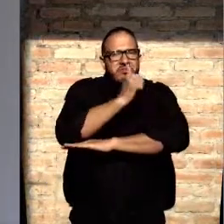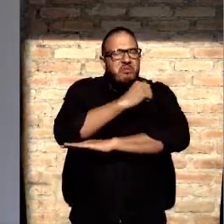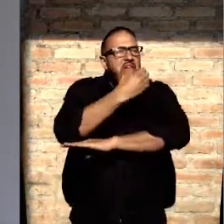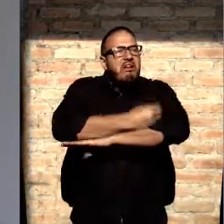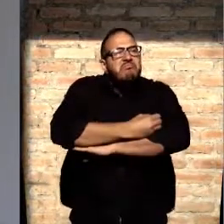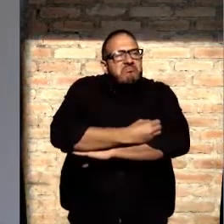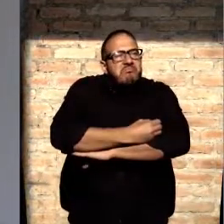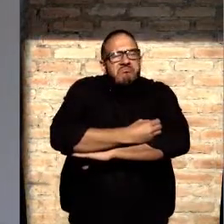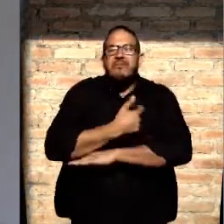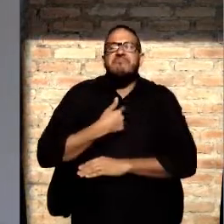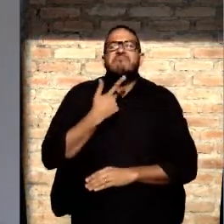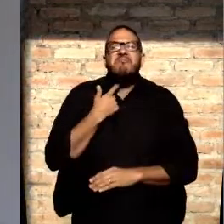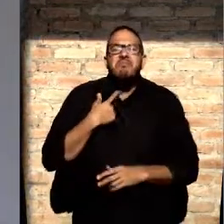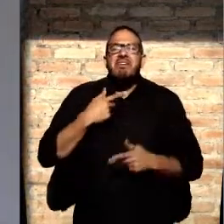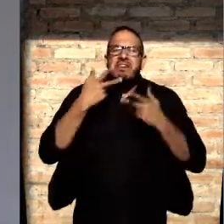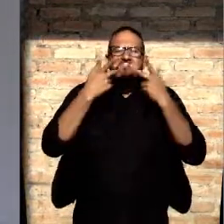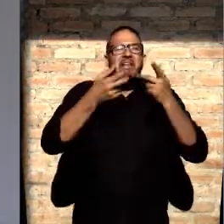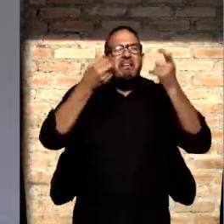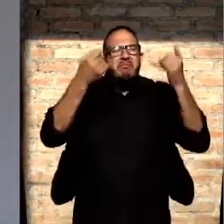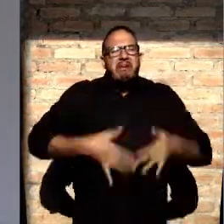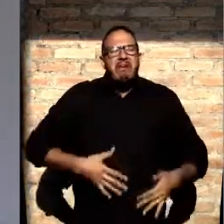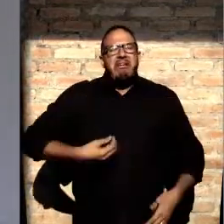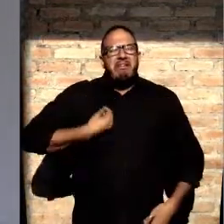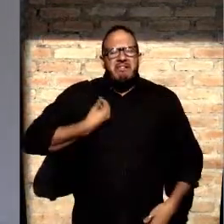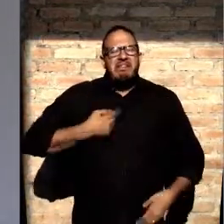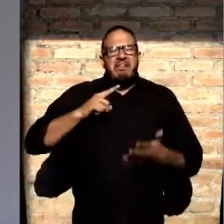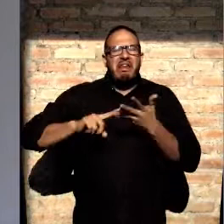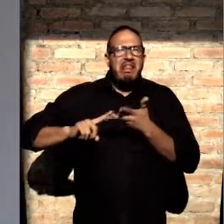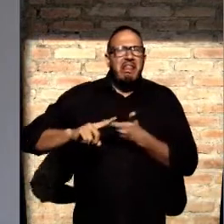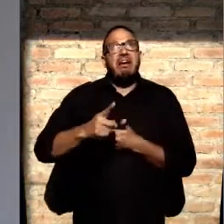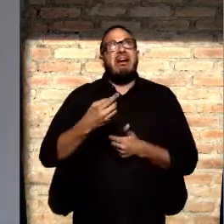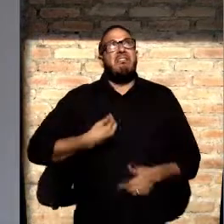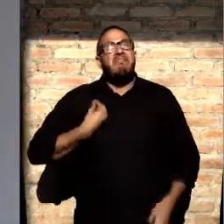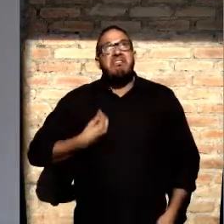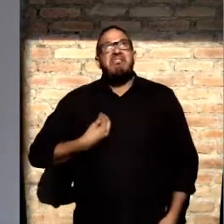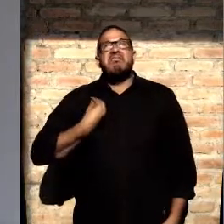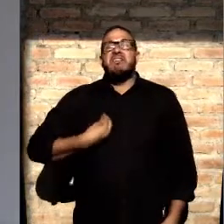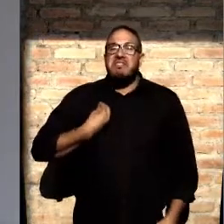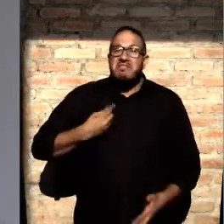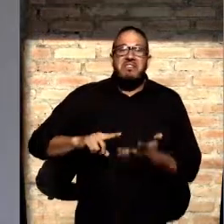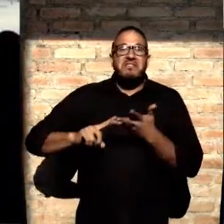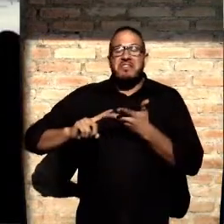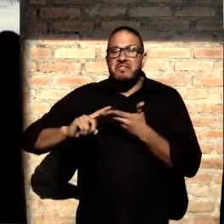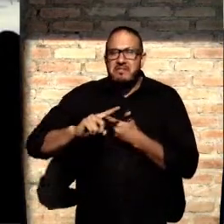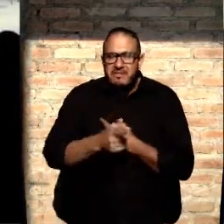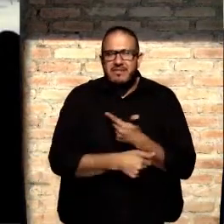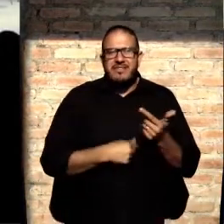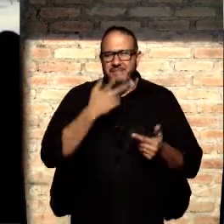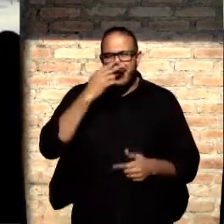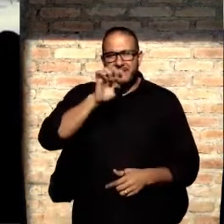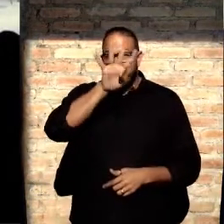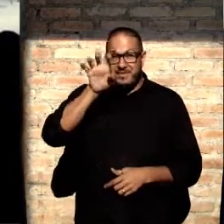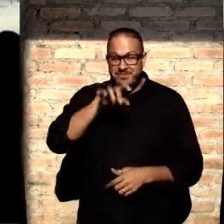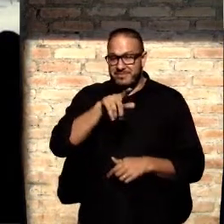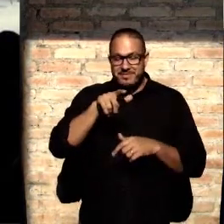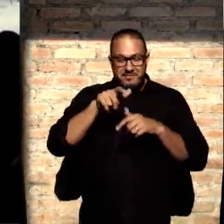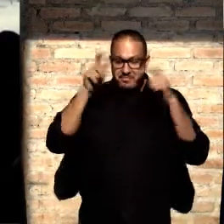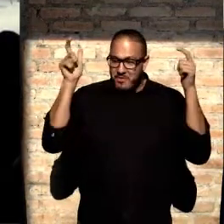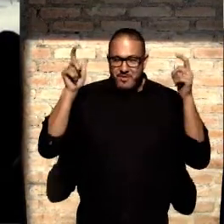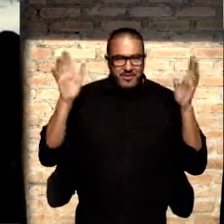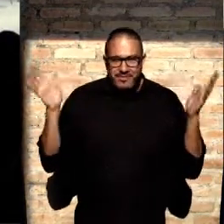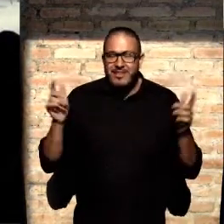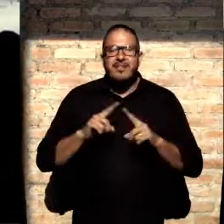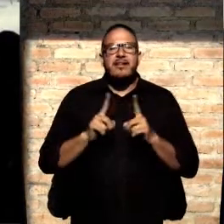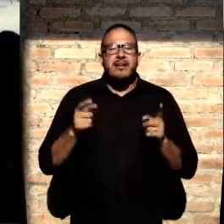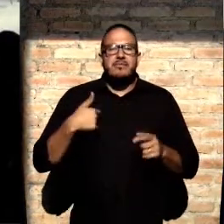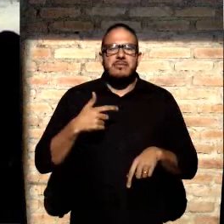doida pra falar da vida a vida vida vira vira um questionamento muito grande né então eu